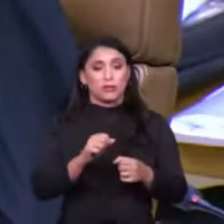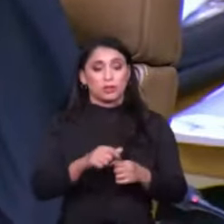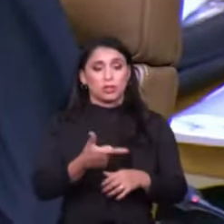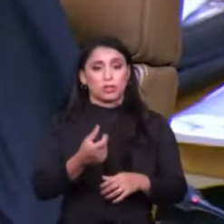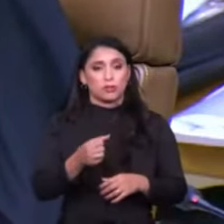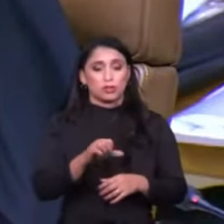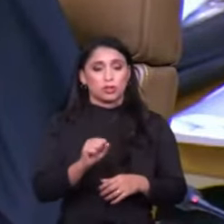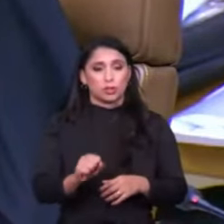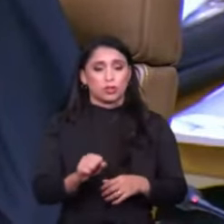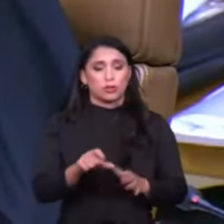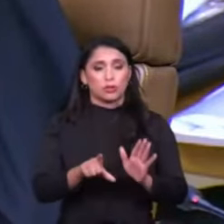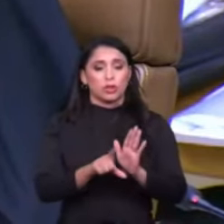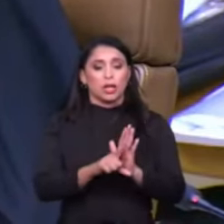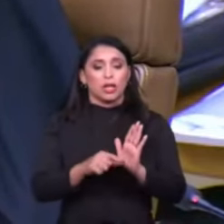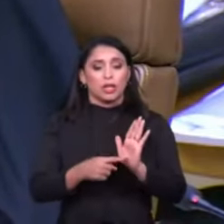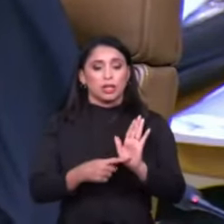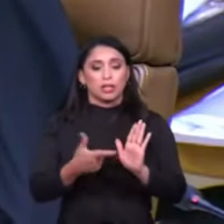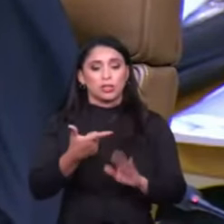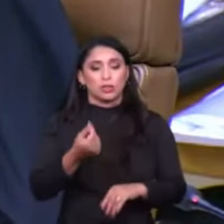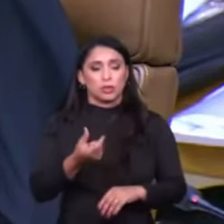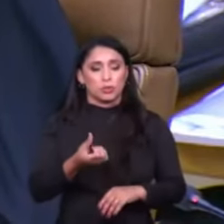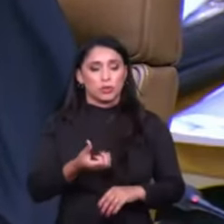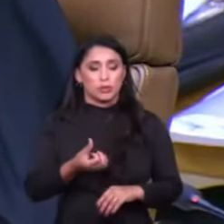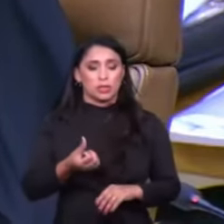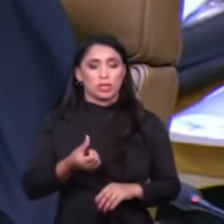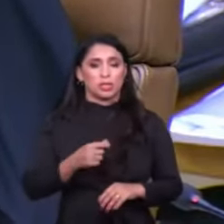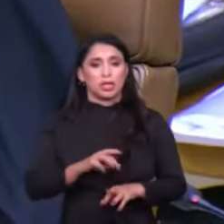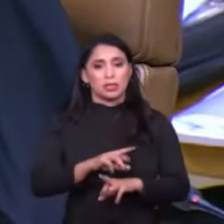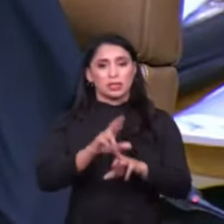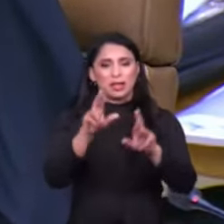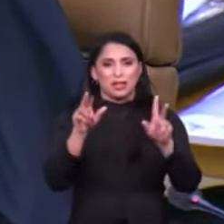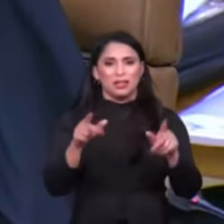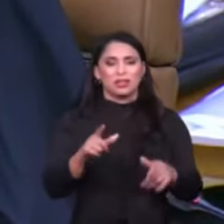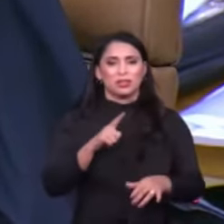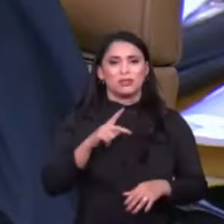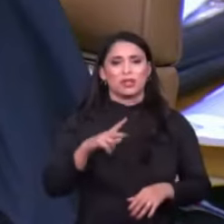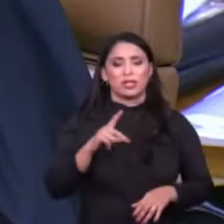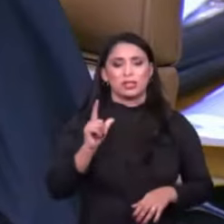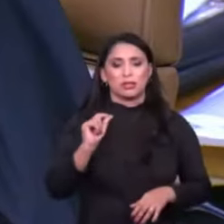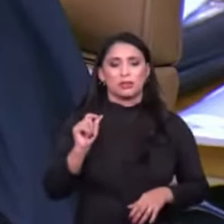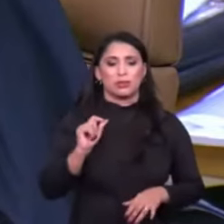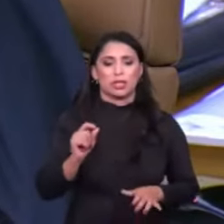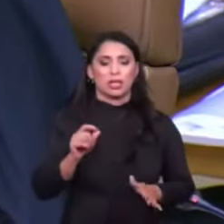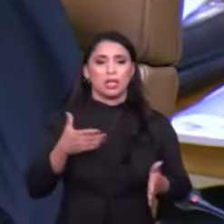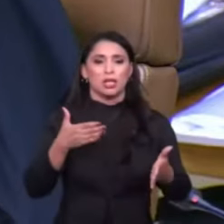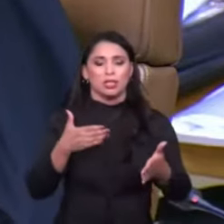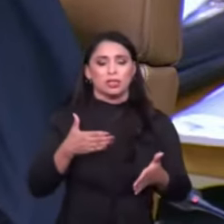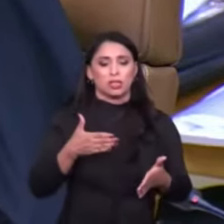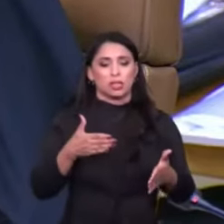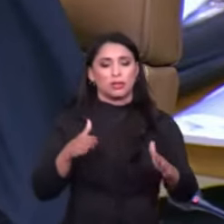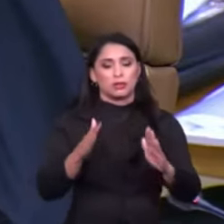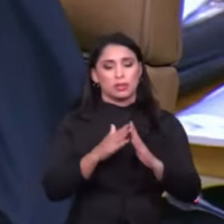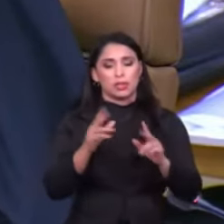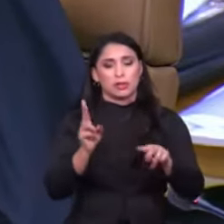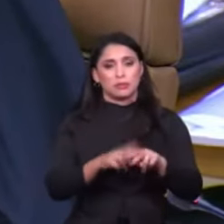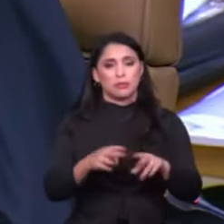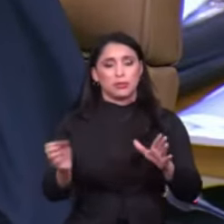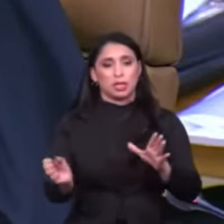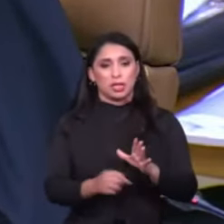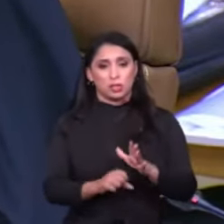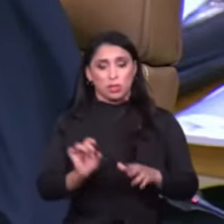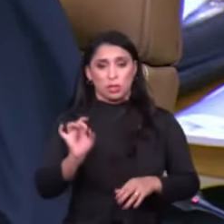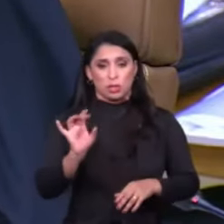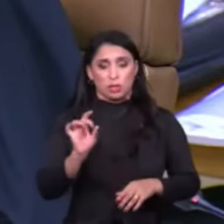da Lei 11.343 de 2006, pena diversa da privação ou restrição da liberdade, a qual constitui somente uma das